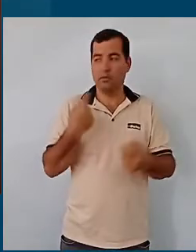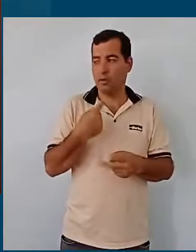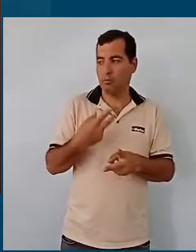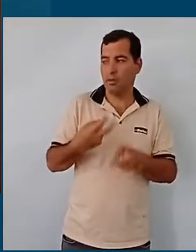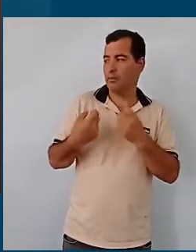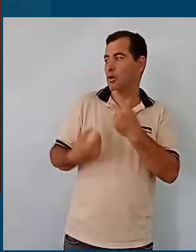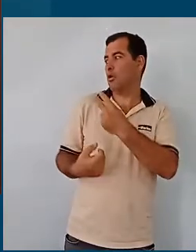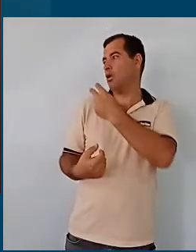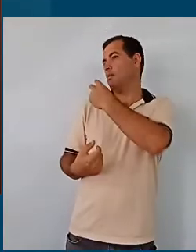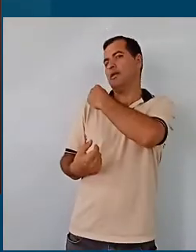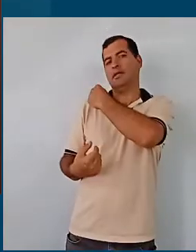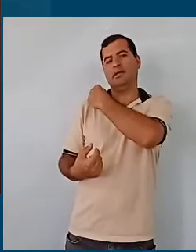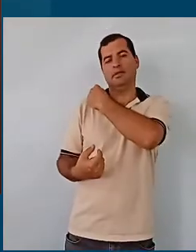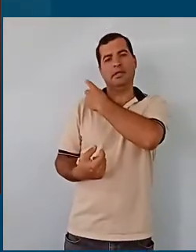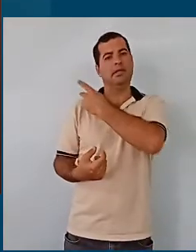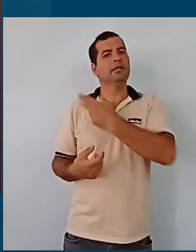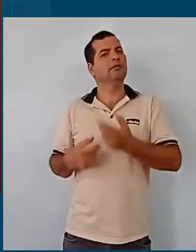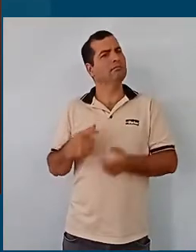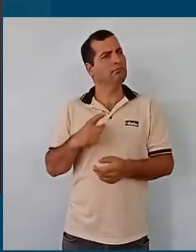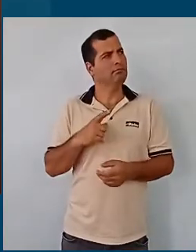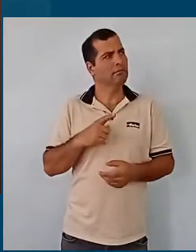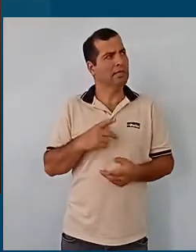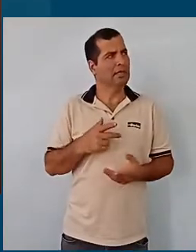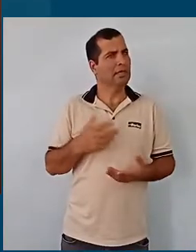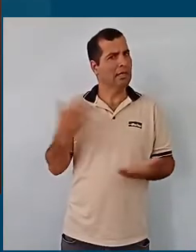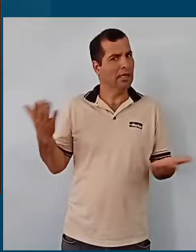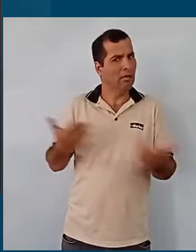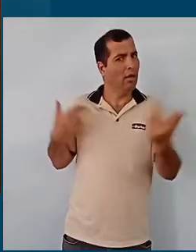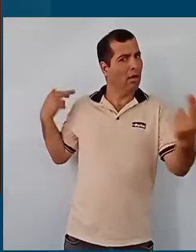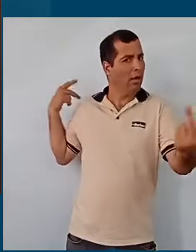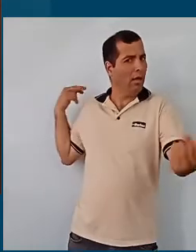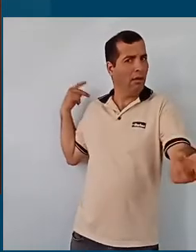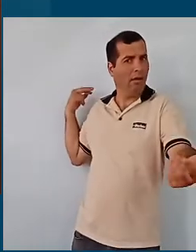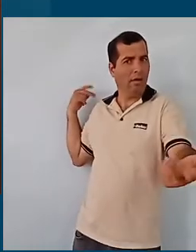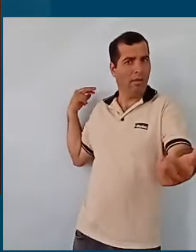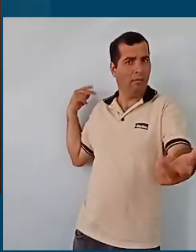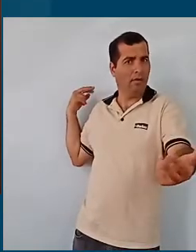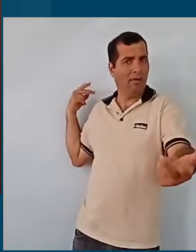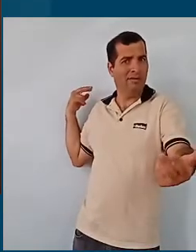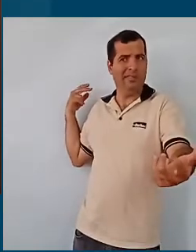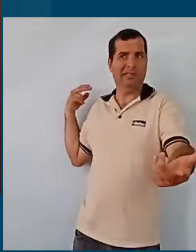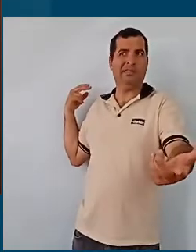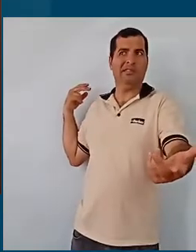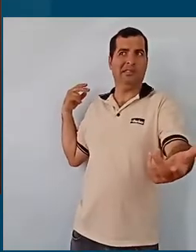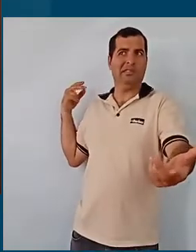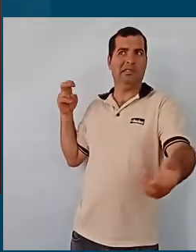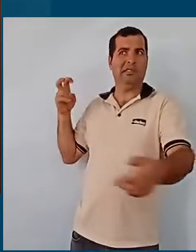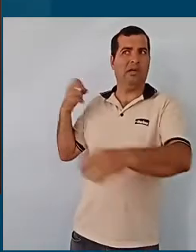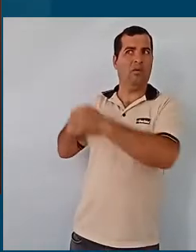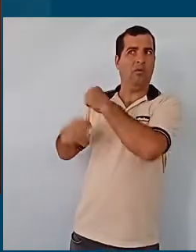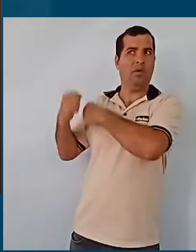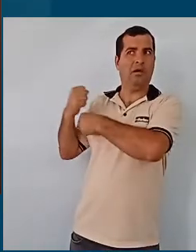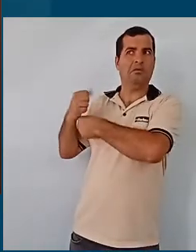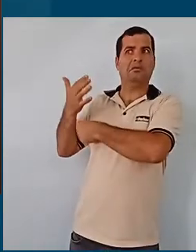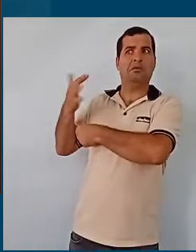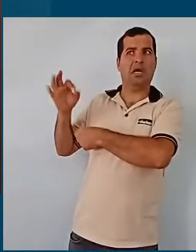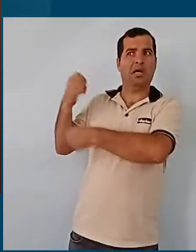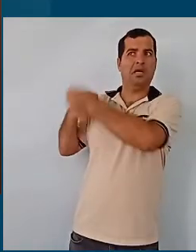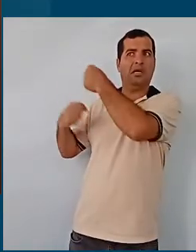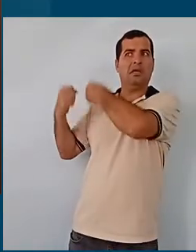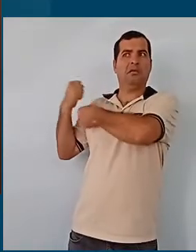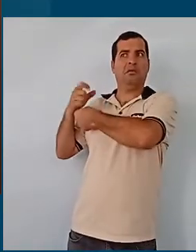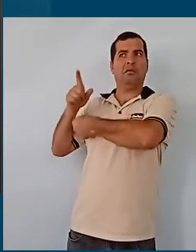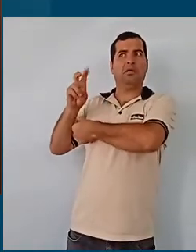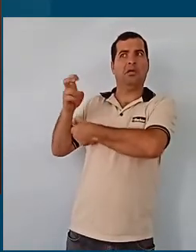trás e percebe que fazemos hoje a mesma coisa que a gente fazia há 5, 10 ou 15 anos